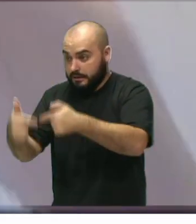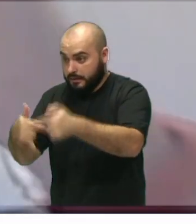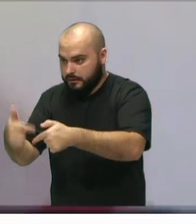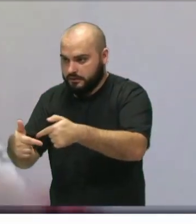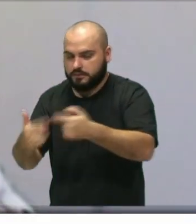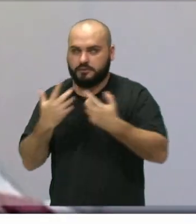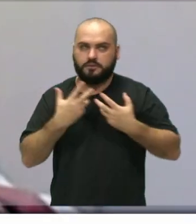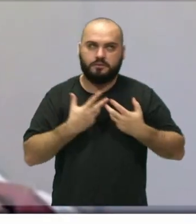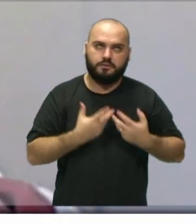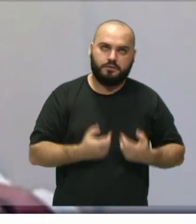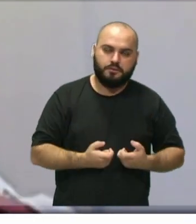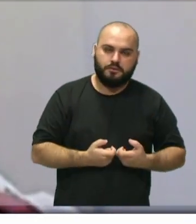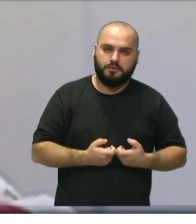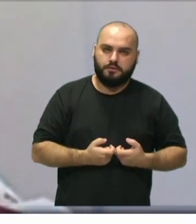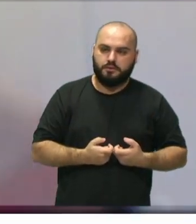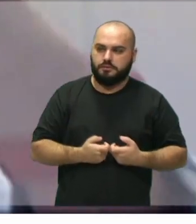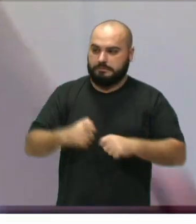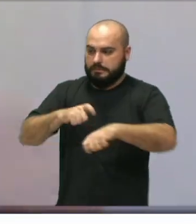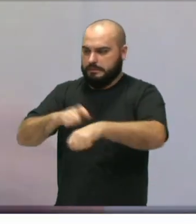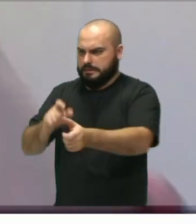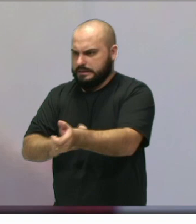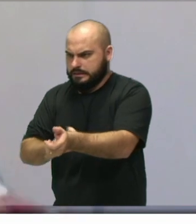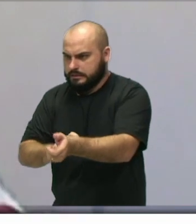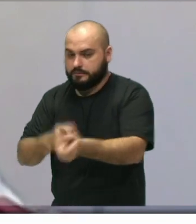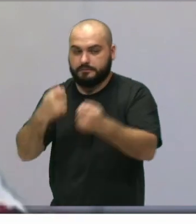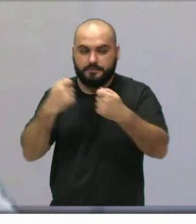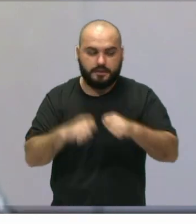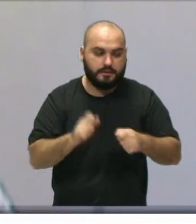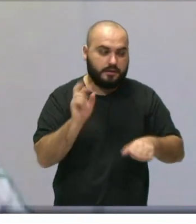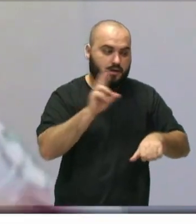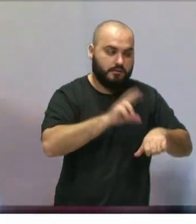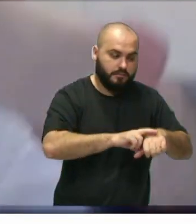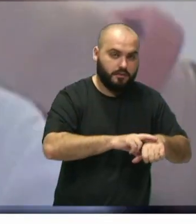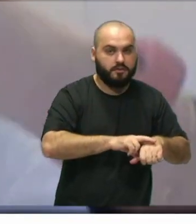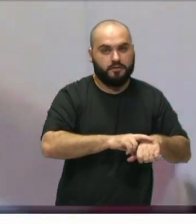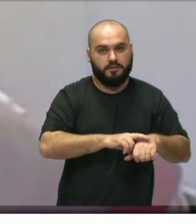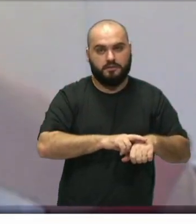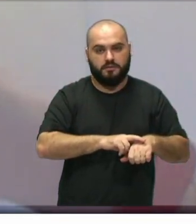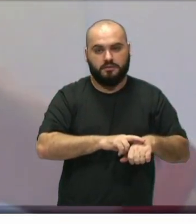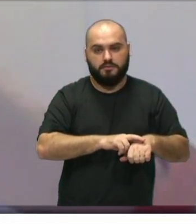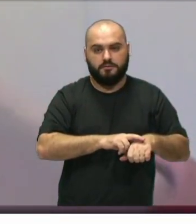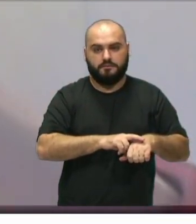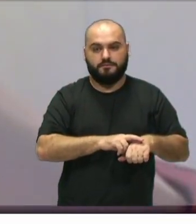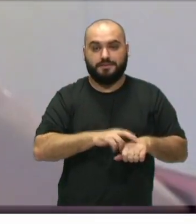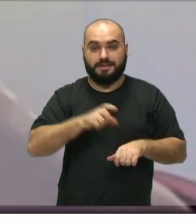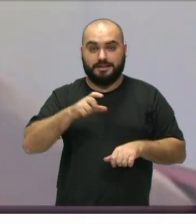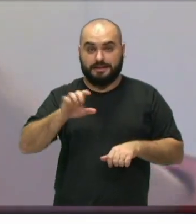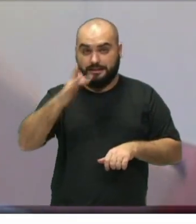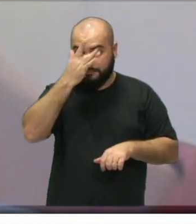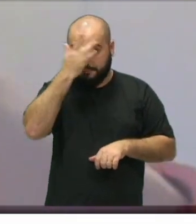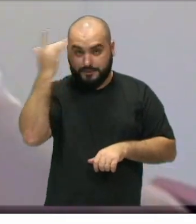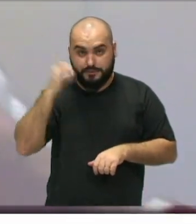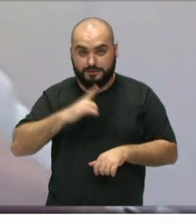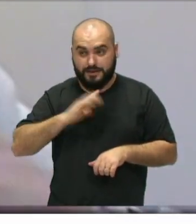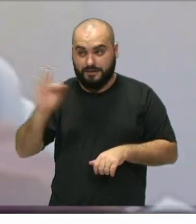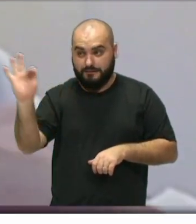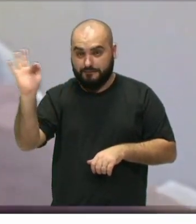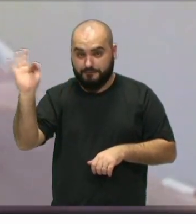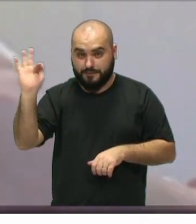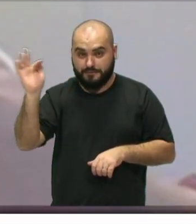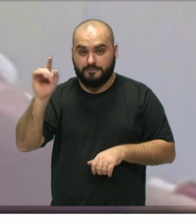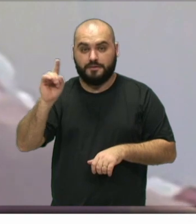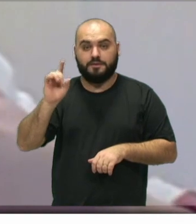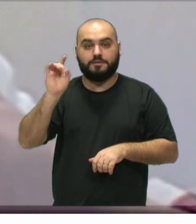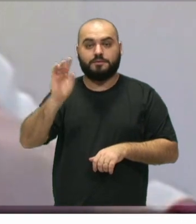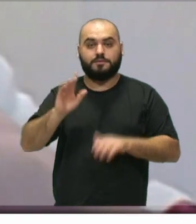gente é submetido a uma situação de estresse, a gente precisa se recuperar. Quem tem fibromialgia, esses circuitos